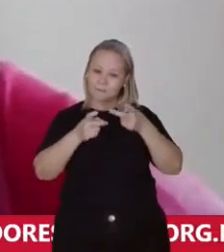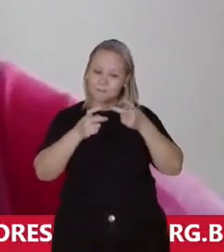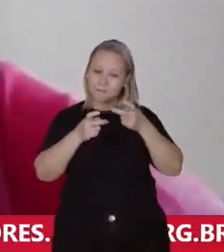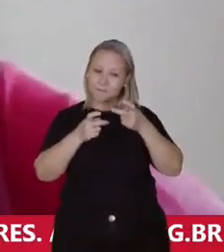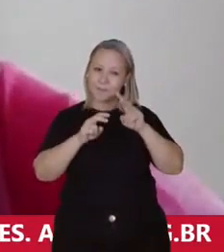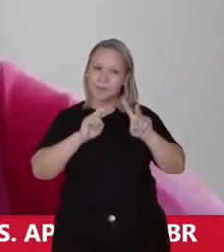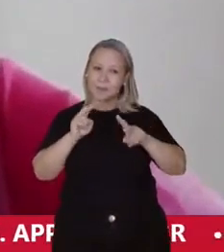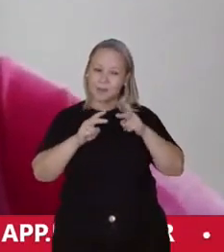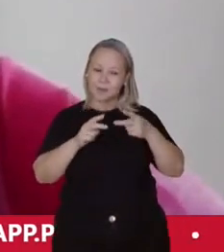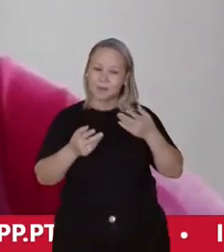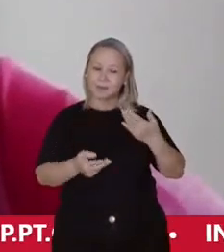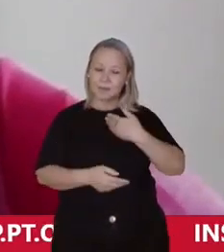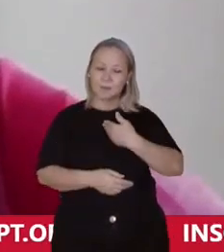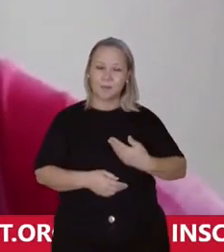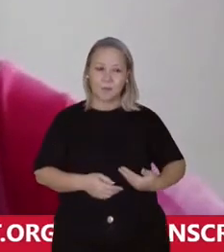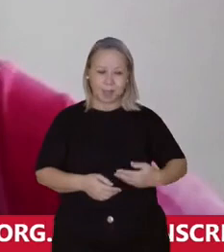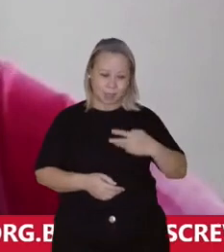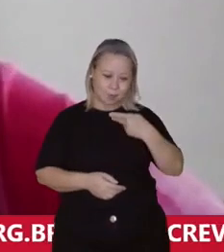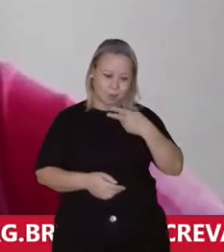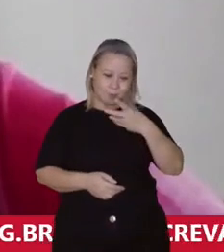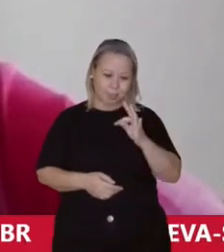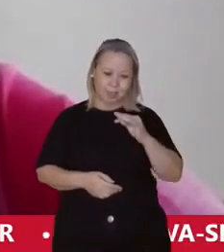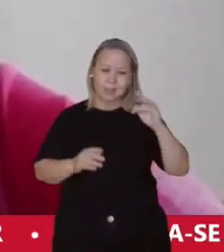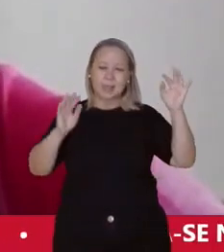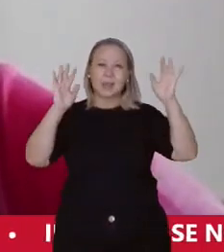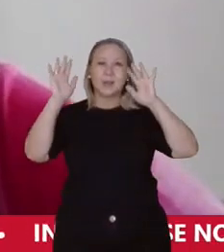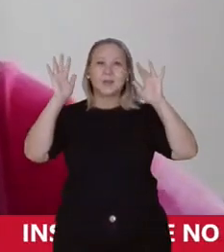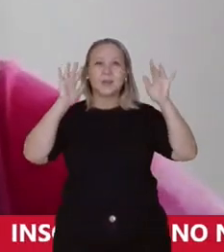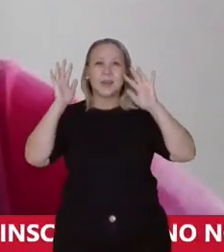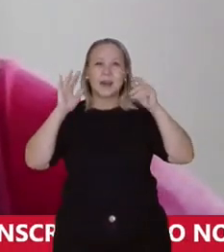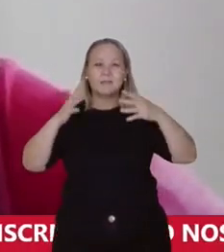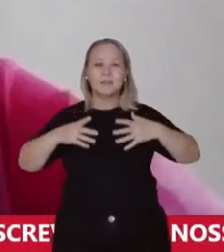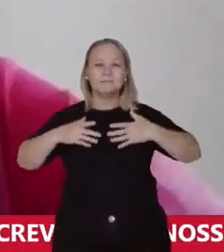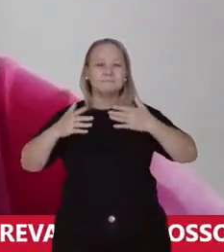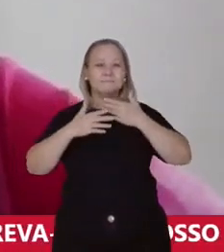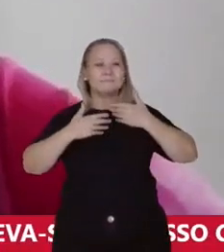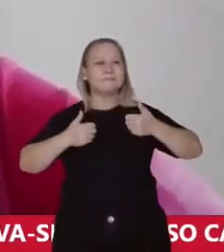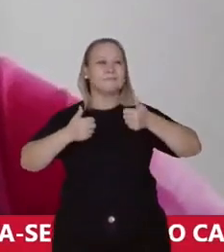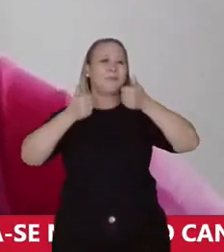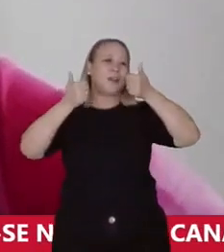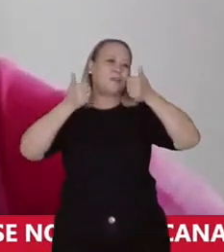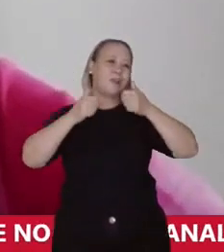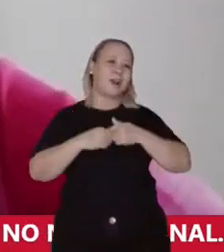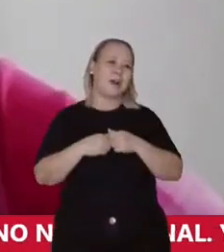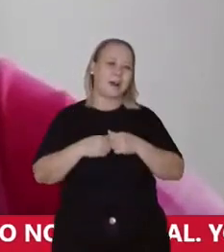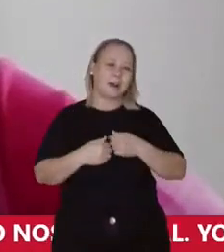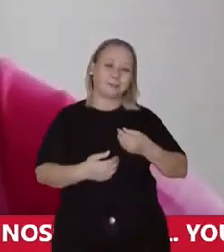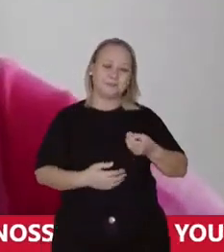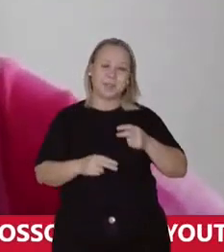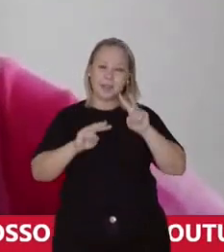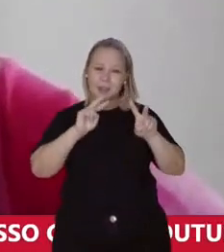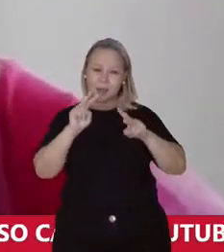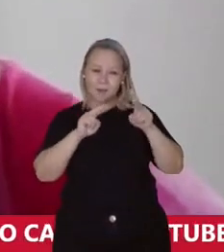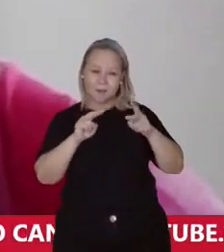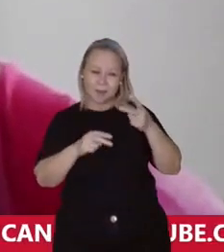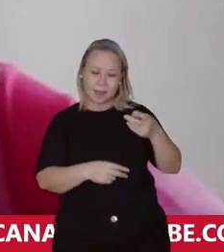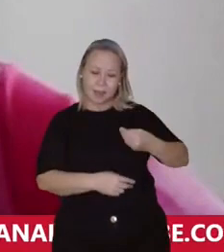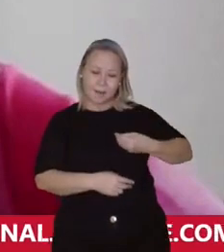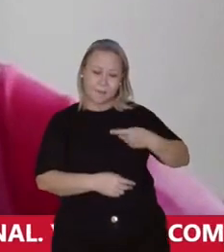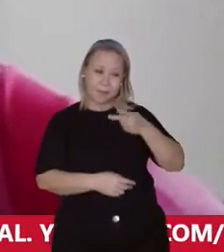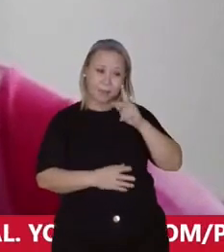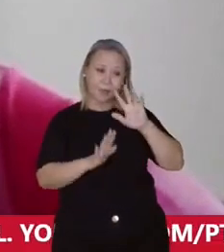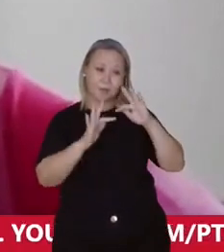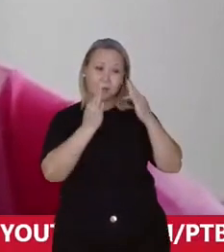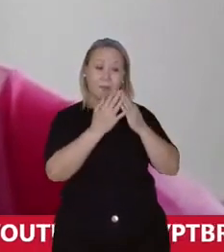juventude que sonhava em crescer e não ficar na fila do desemprego, que sonhava em ver a vida da sua família melhorar. Essa